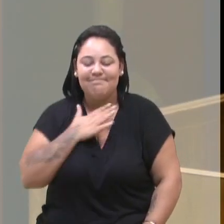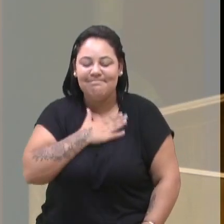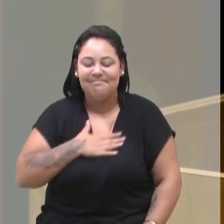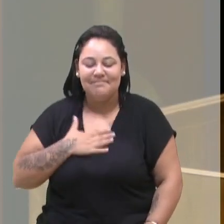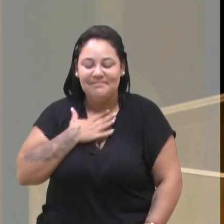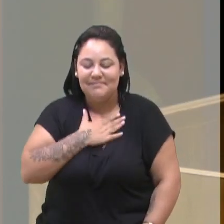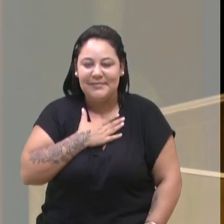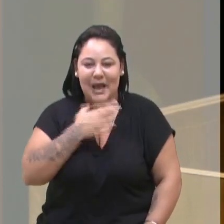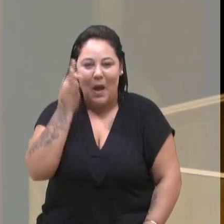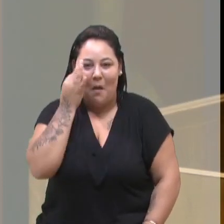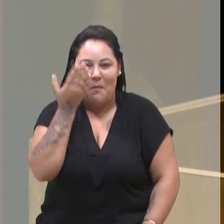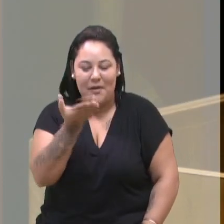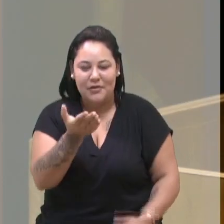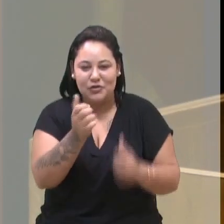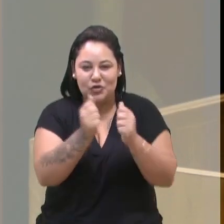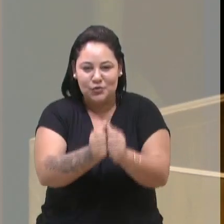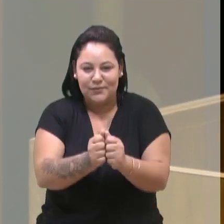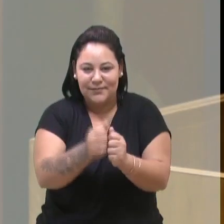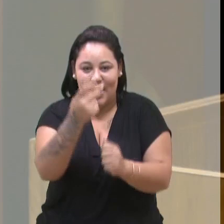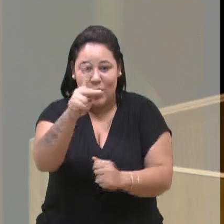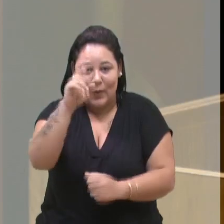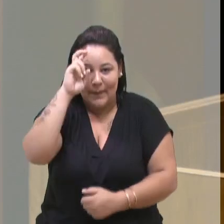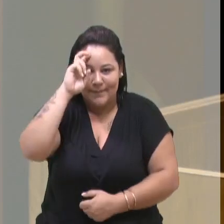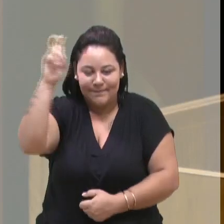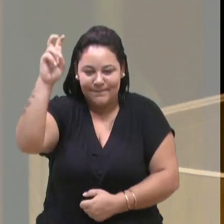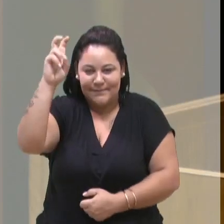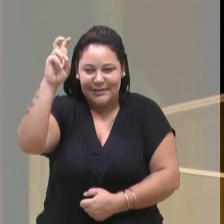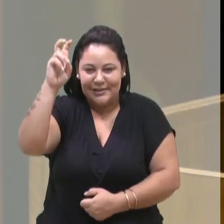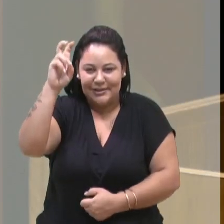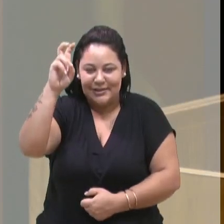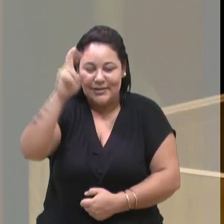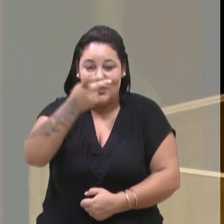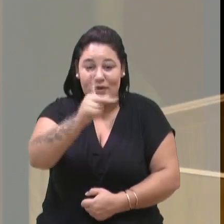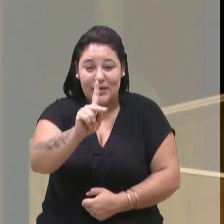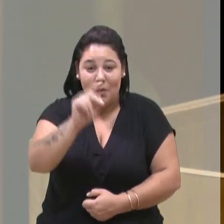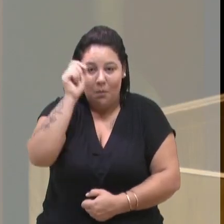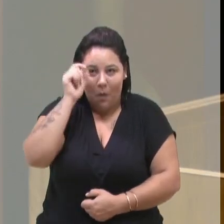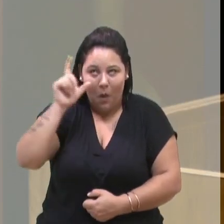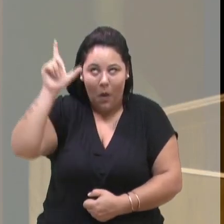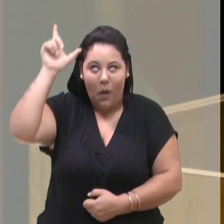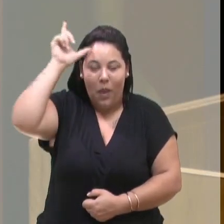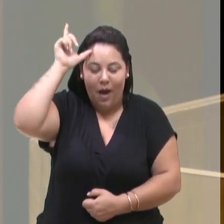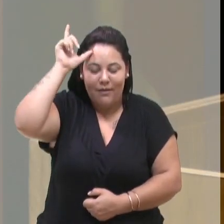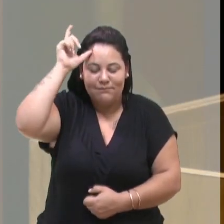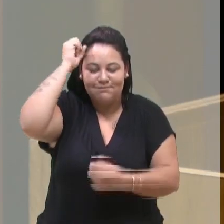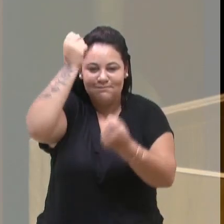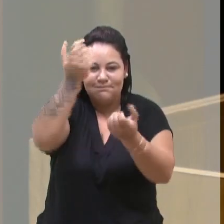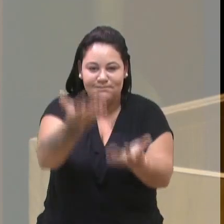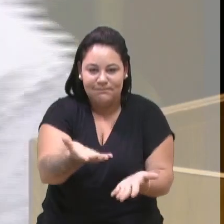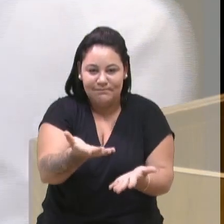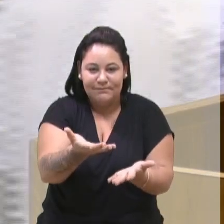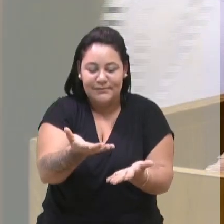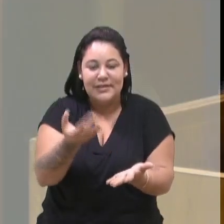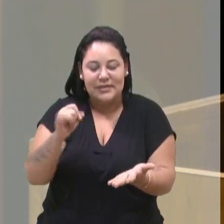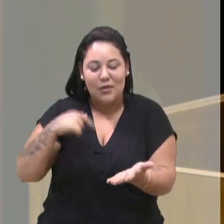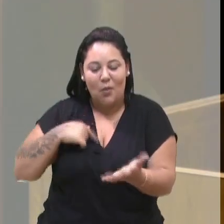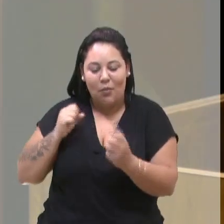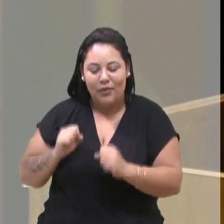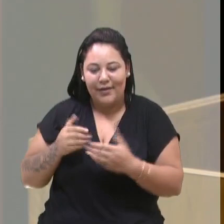gente, a sua sabedoria, o seu conhecimento, no que a bancada do Novo puder ser útil, conte com a gente.